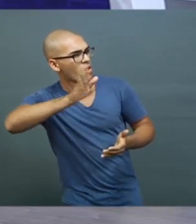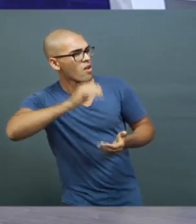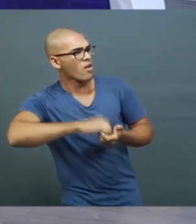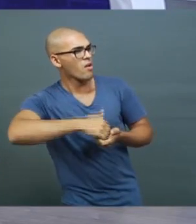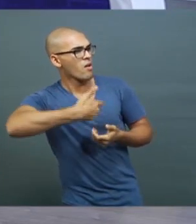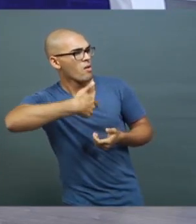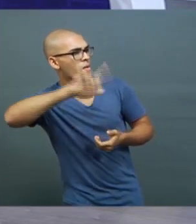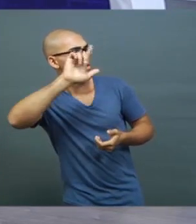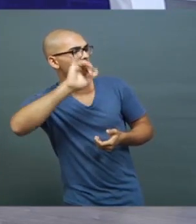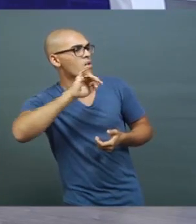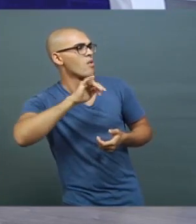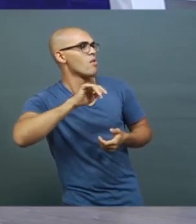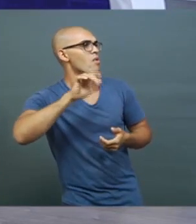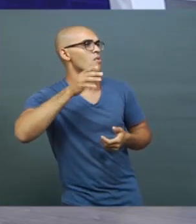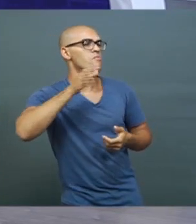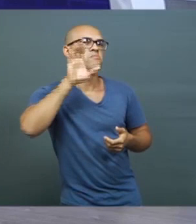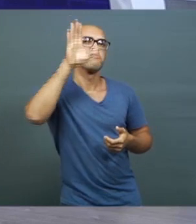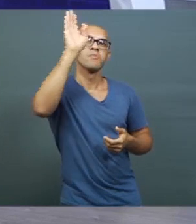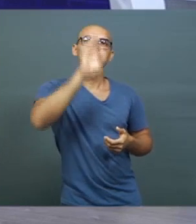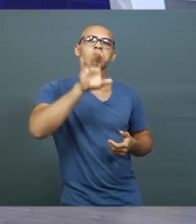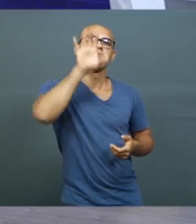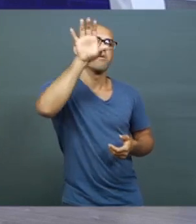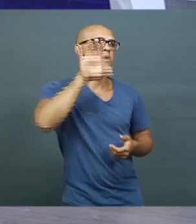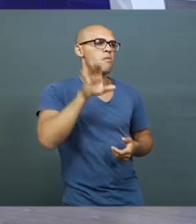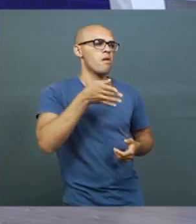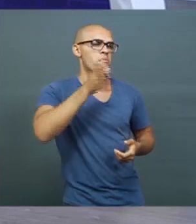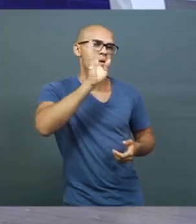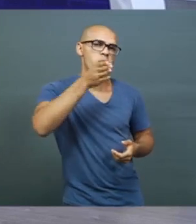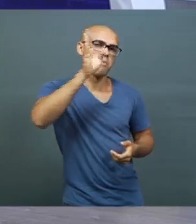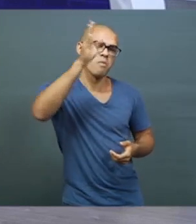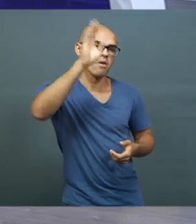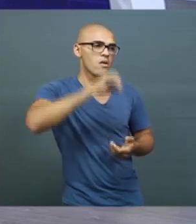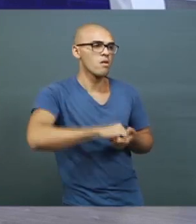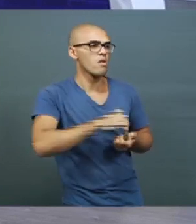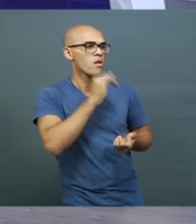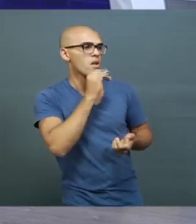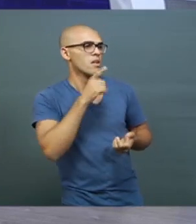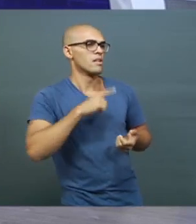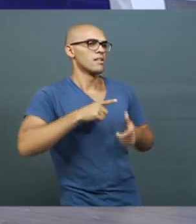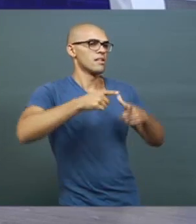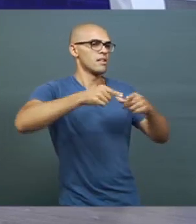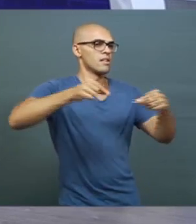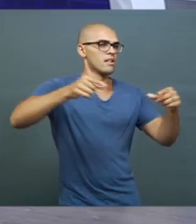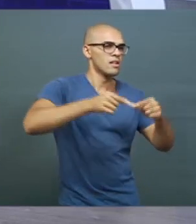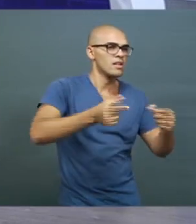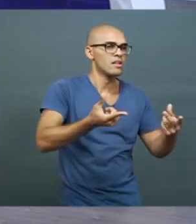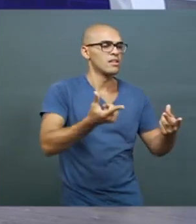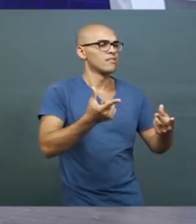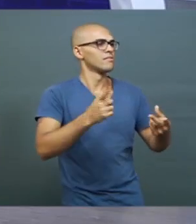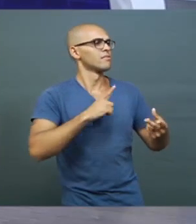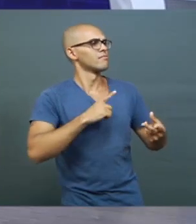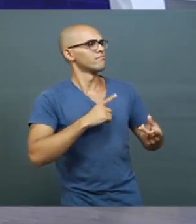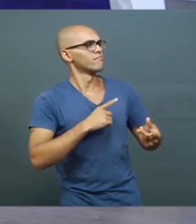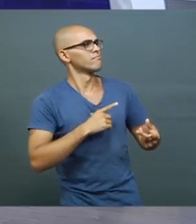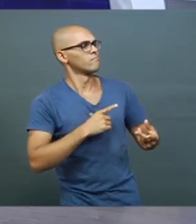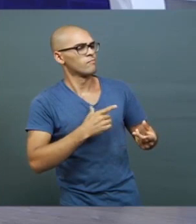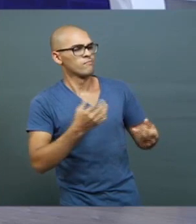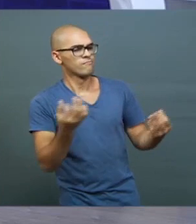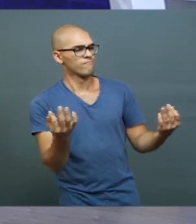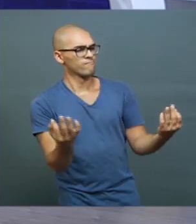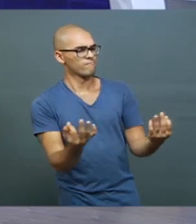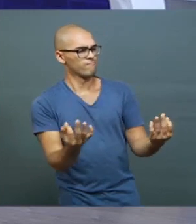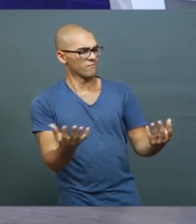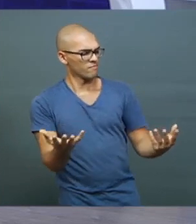nível nacional, né? Hoje um dos principais diretores do Brasil, uhum. Né? Que está com trabalhos fantásticos, ele é oriundo do